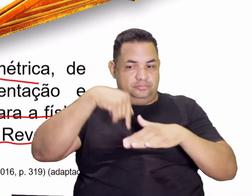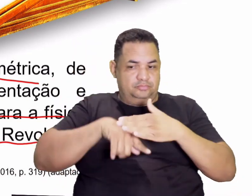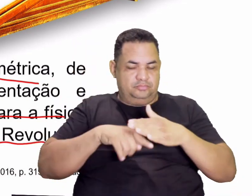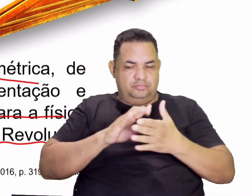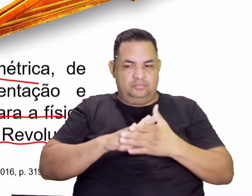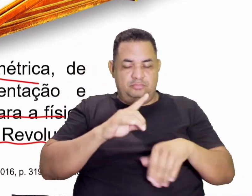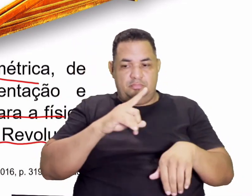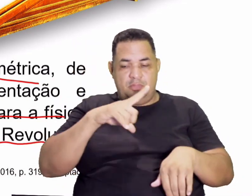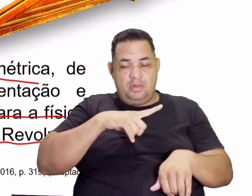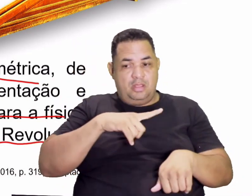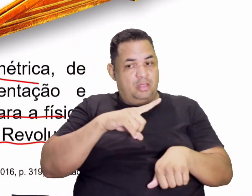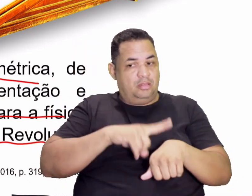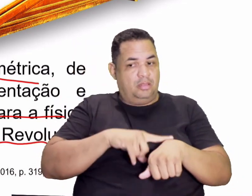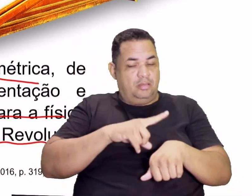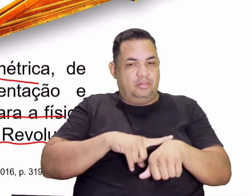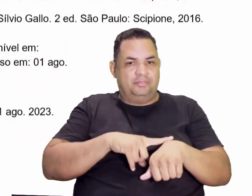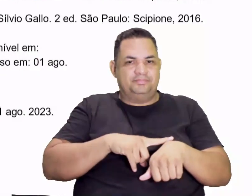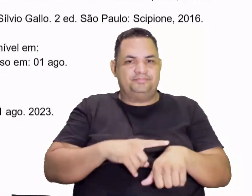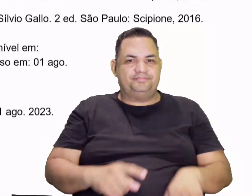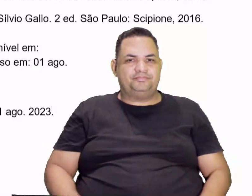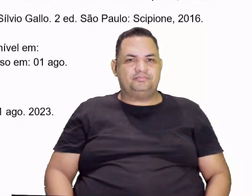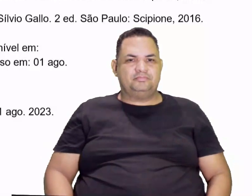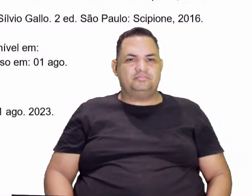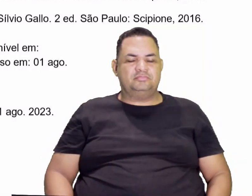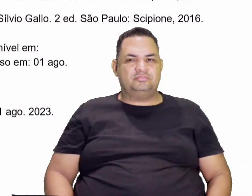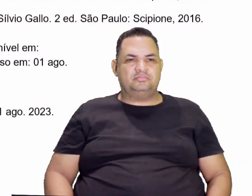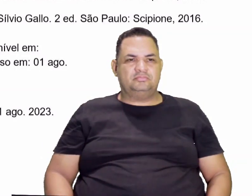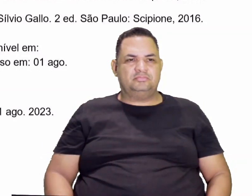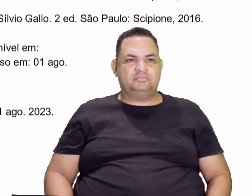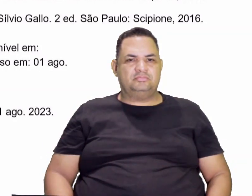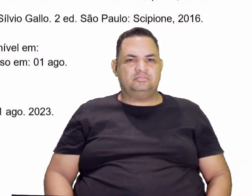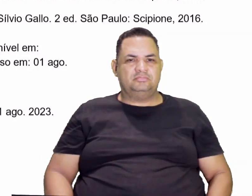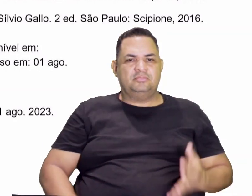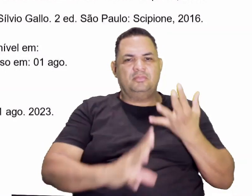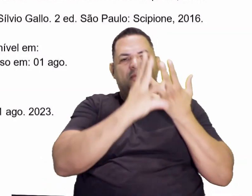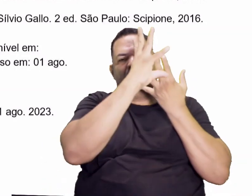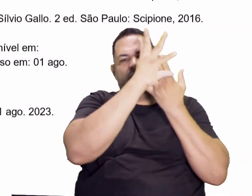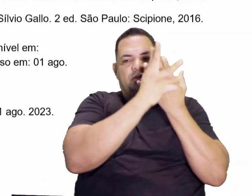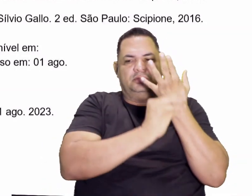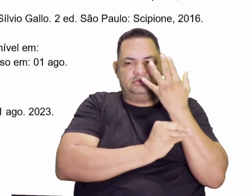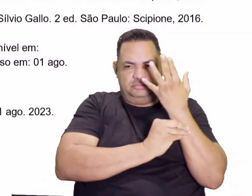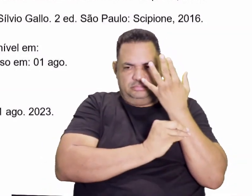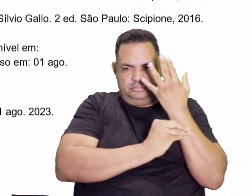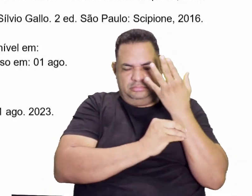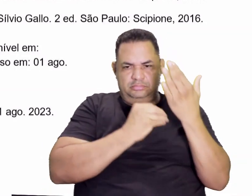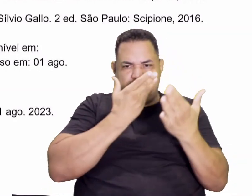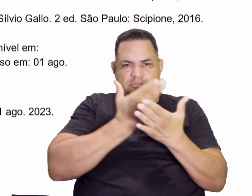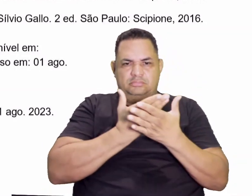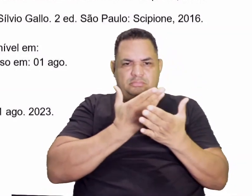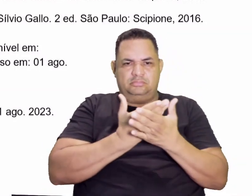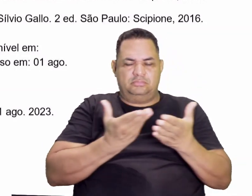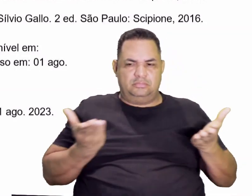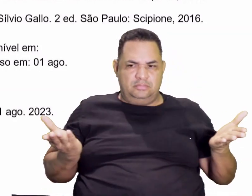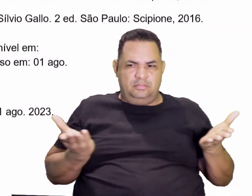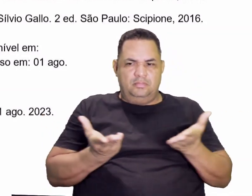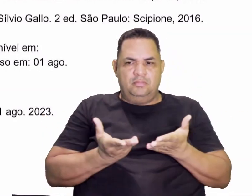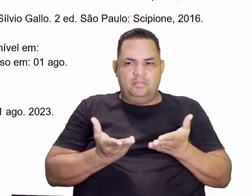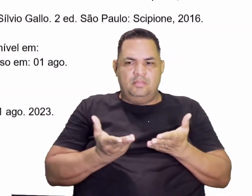com maior tempo, né, que a gente não tem. Então, as nossas referências, né, na nossa aula de hoje,